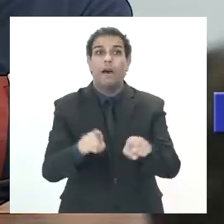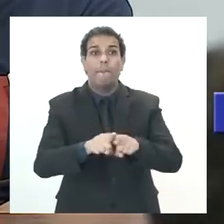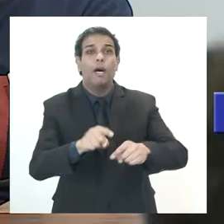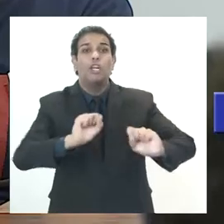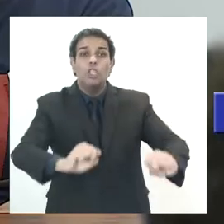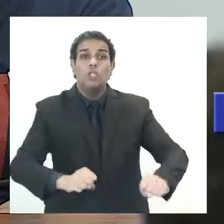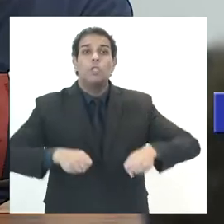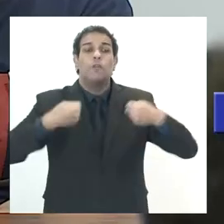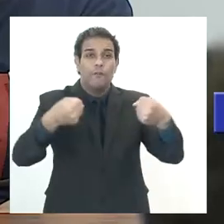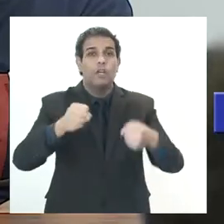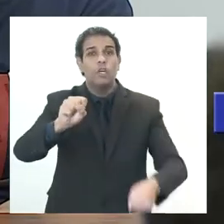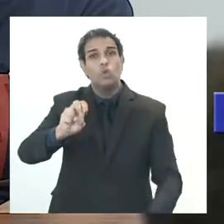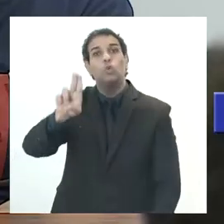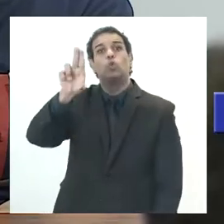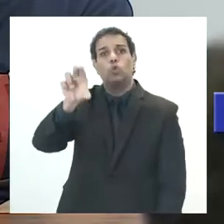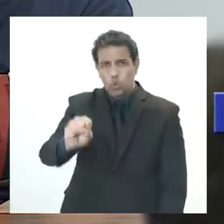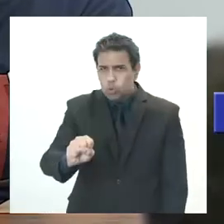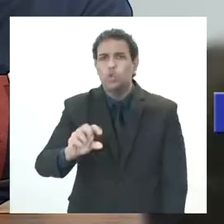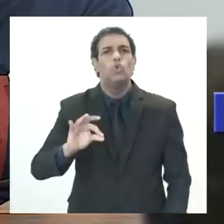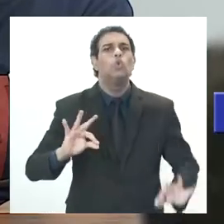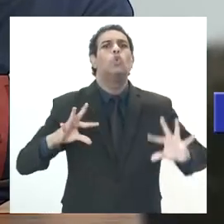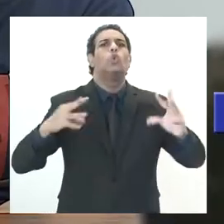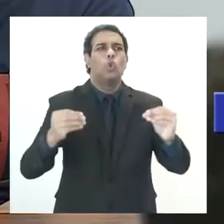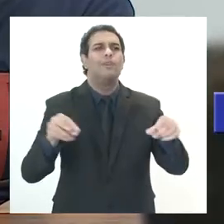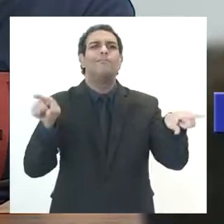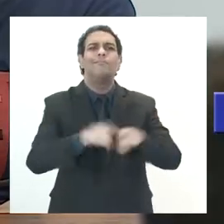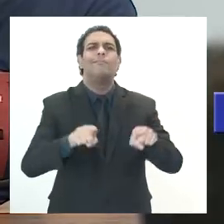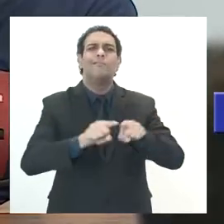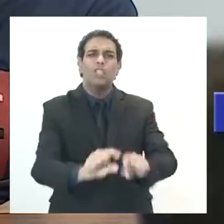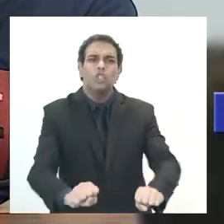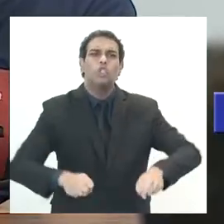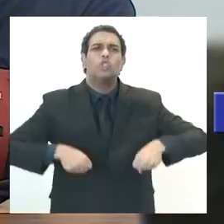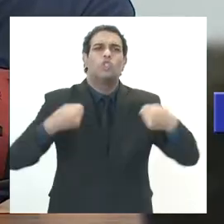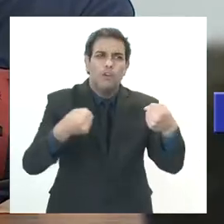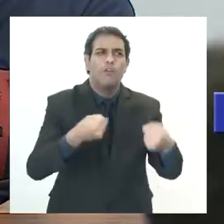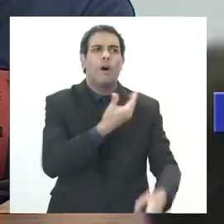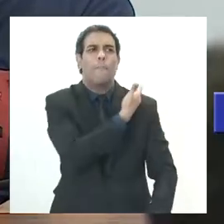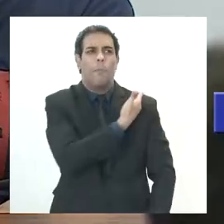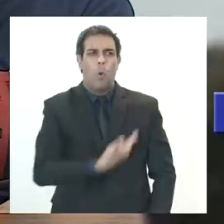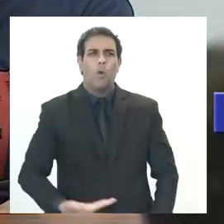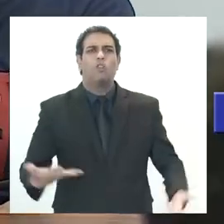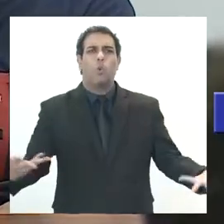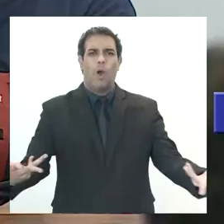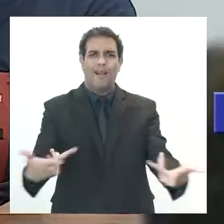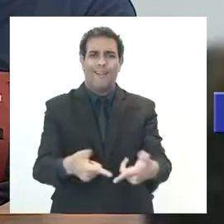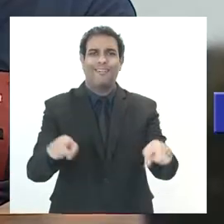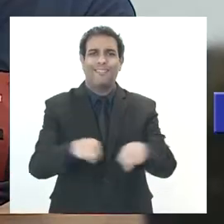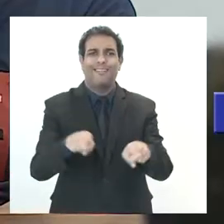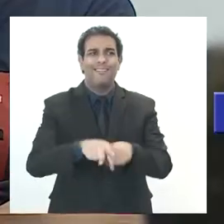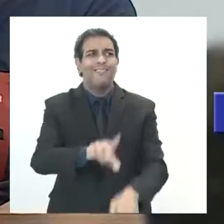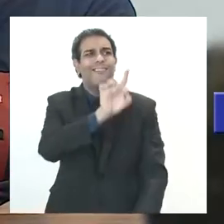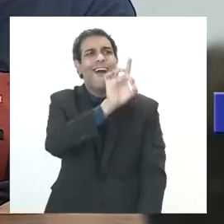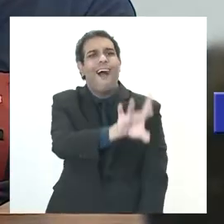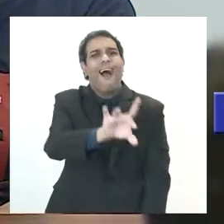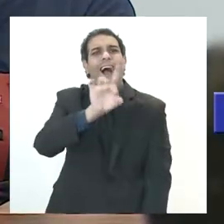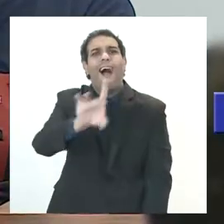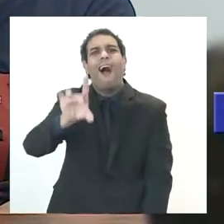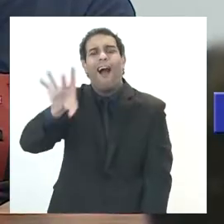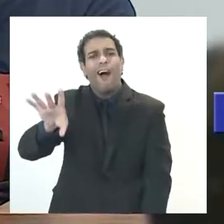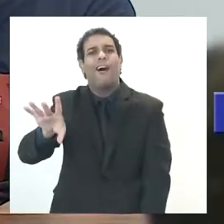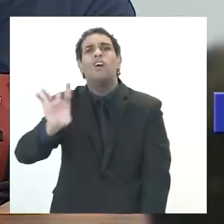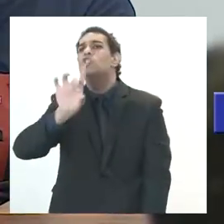defender o Sistema Único de Saúde vamos ver Fender o serviço público está dando a resposta necessário cada um em sua área de atuação